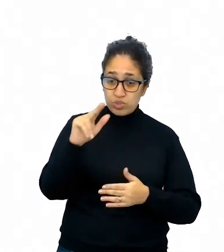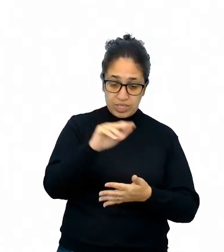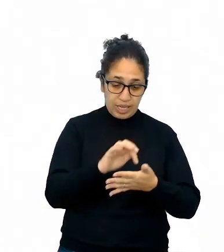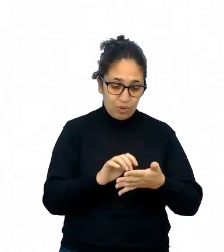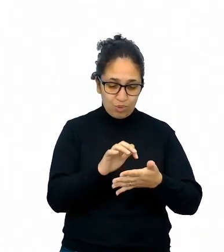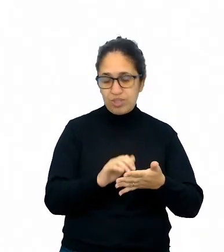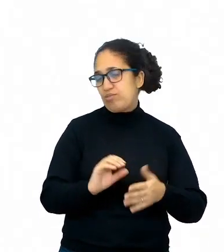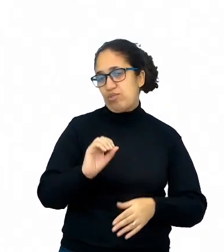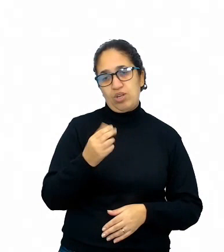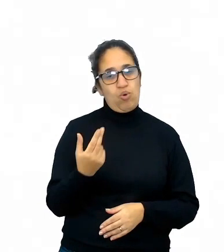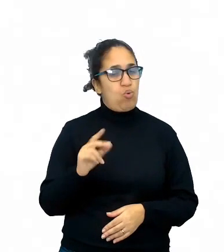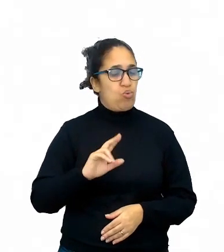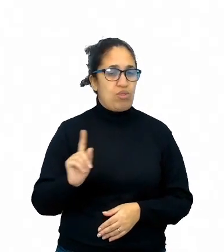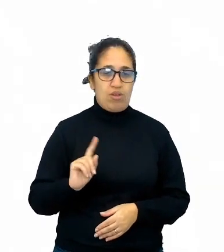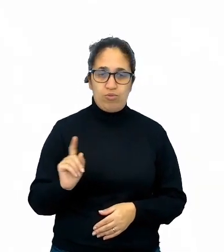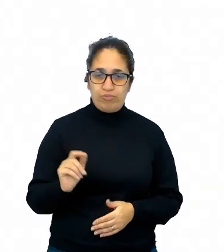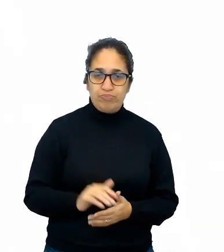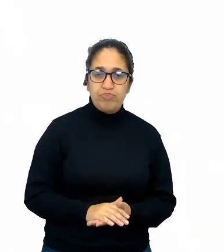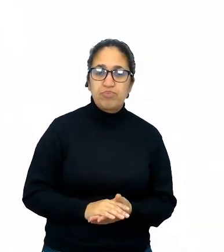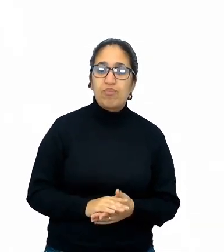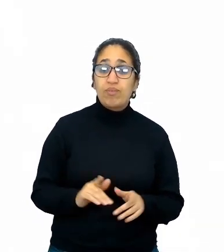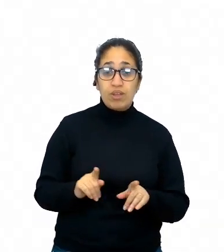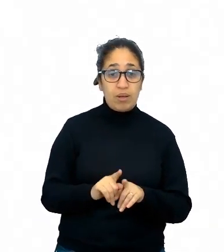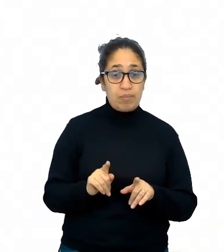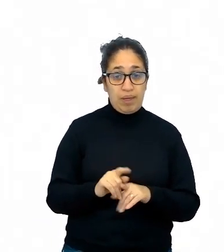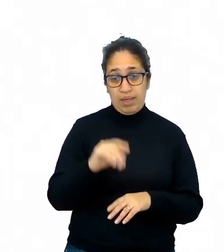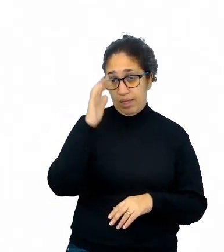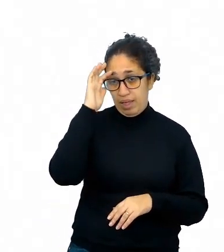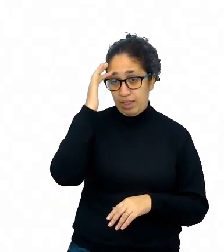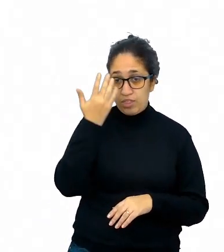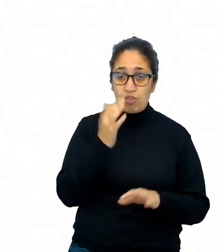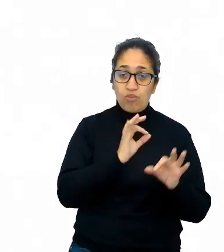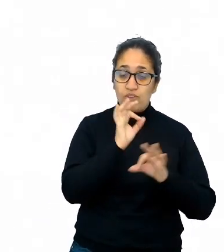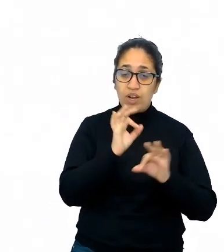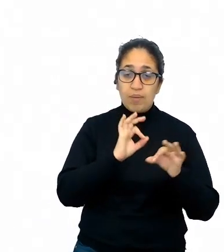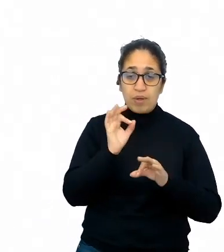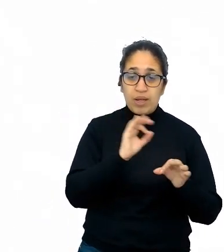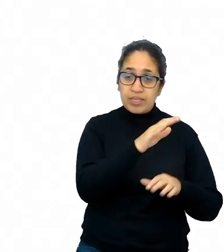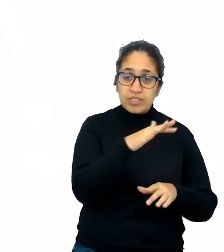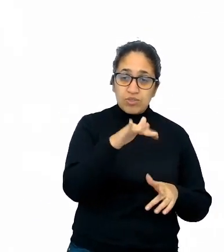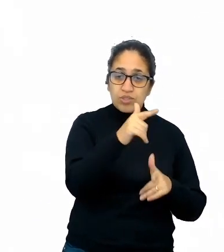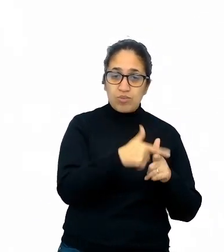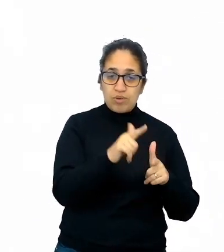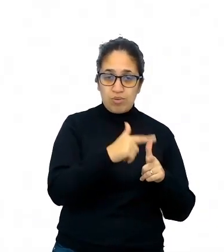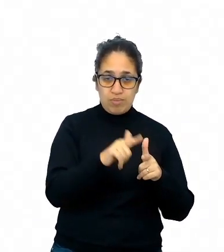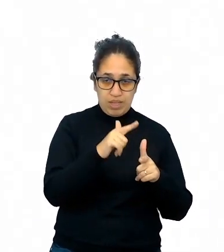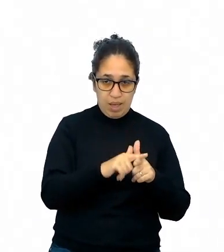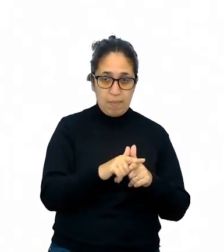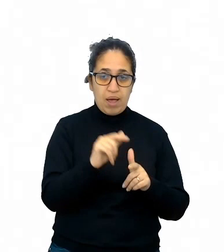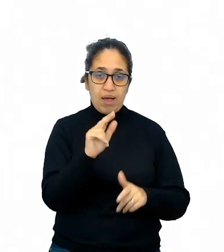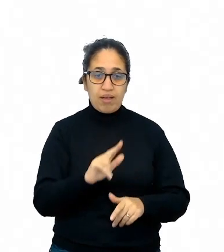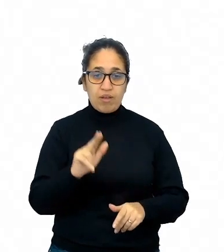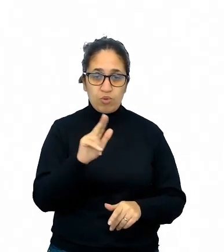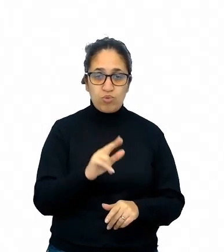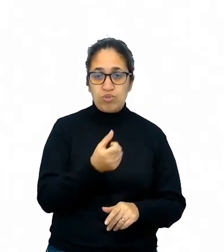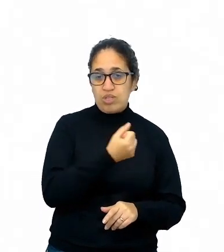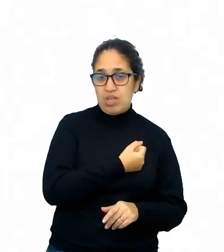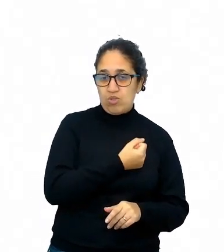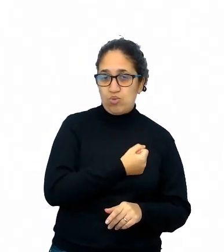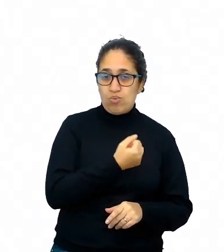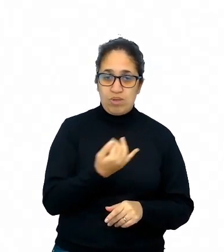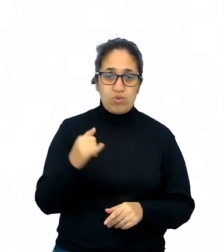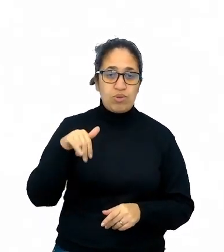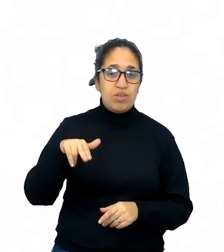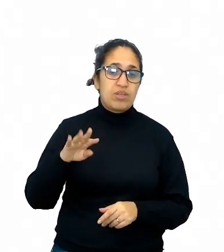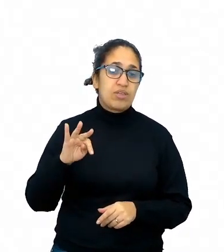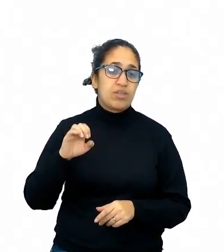calculadora. E resolver e elaborar soluções de problemas que envolvem operação com números inteiros, tá?